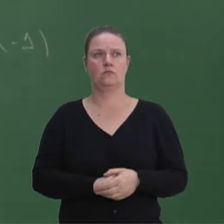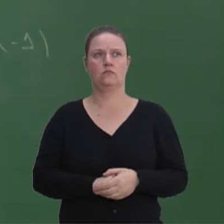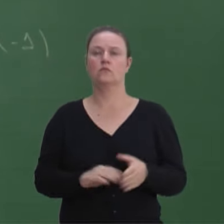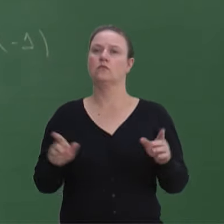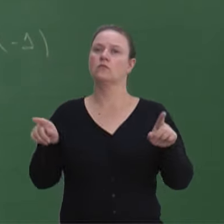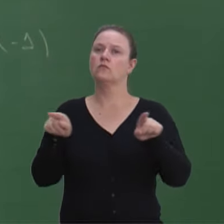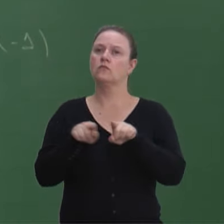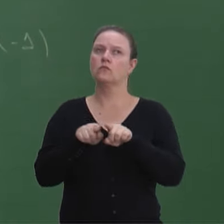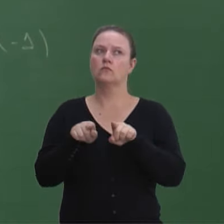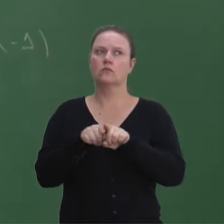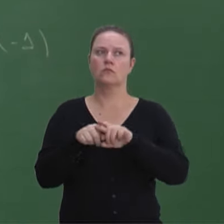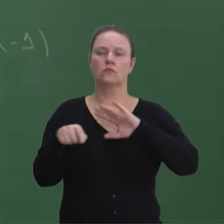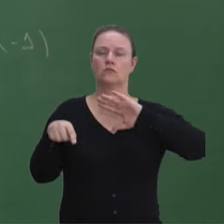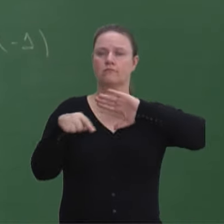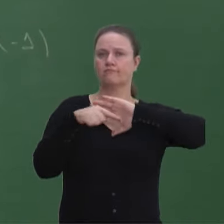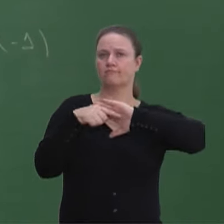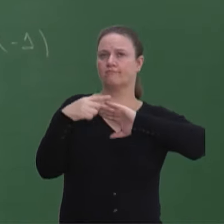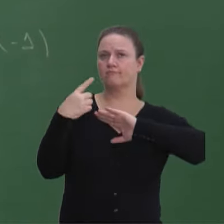menos 1